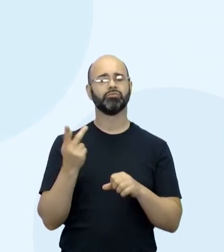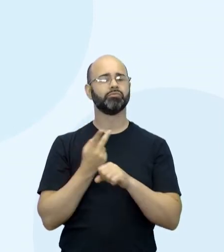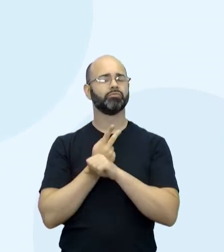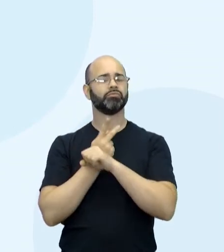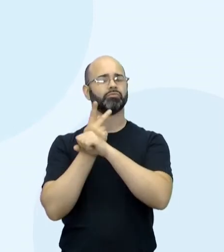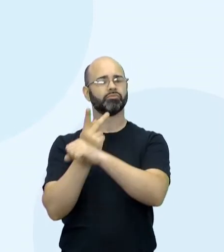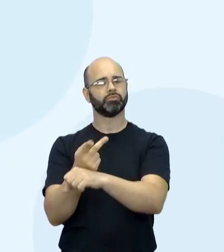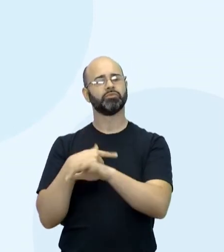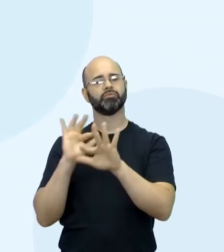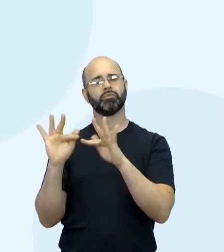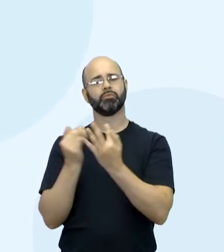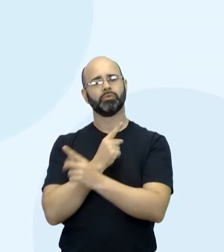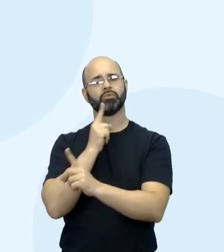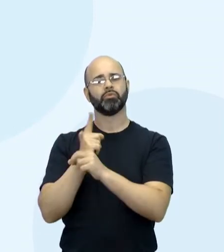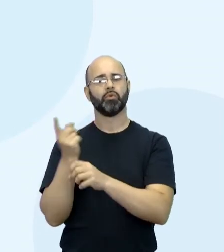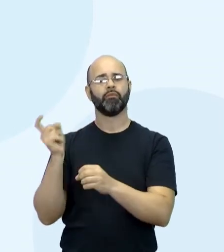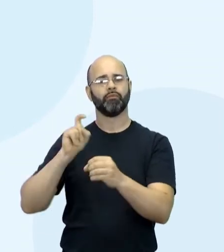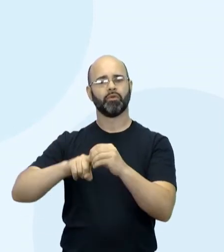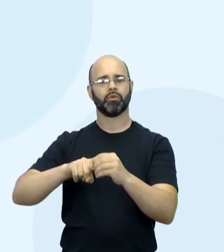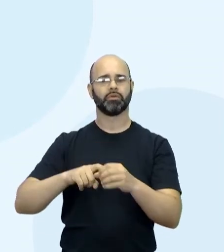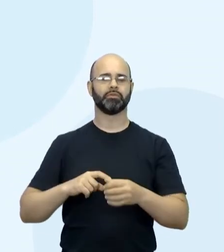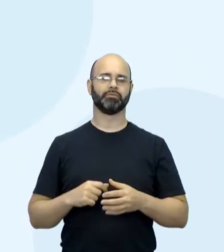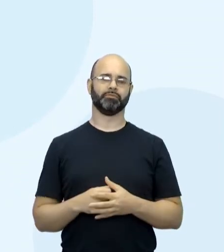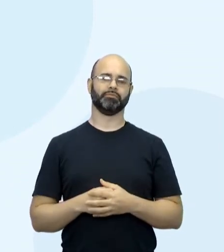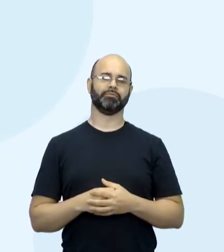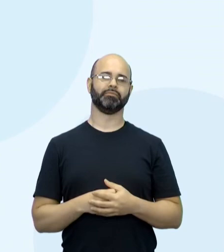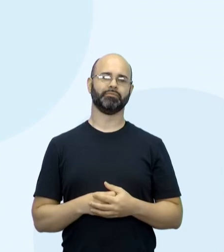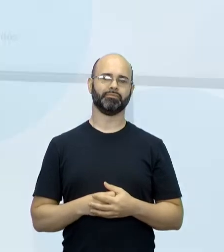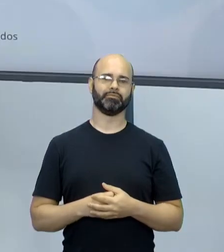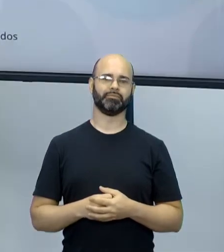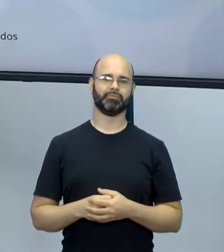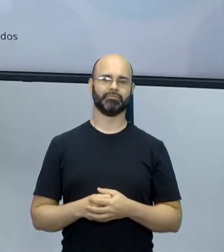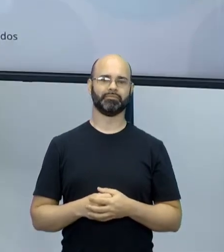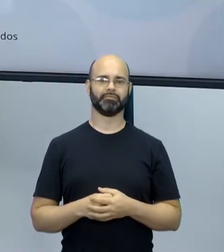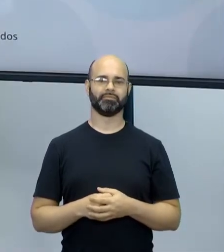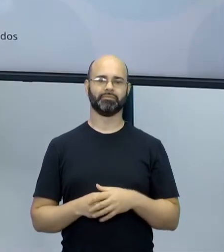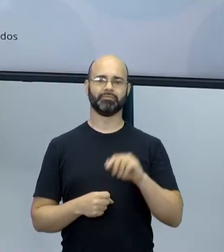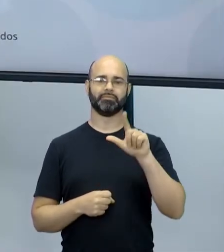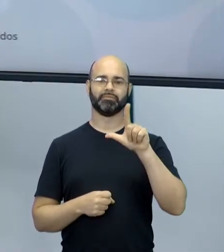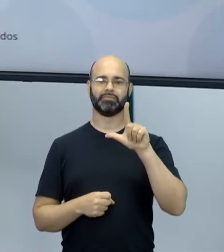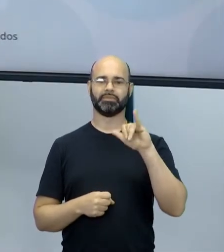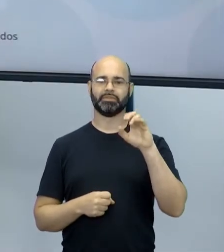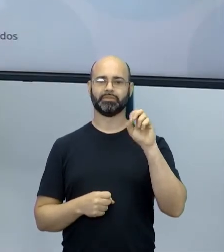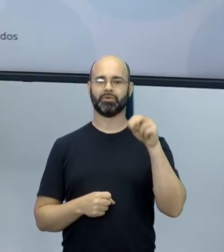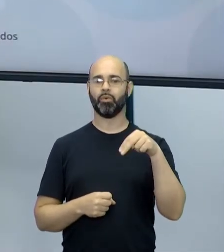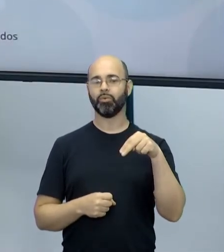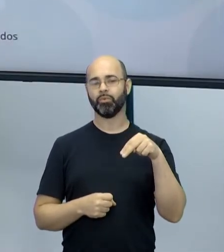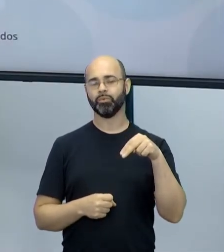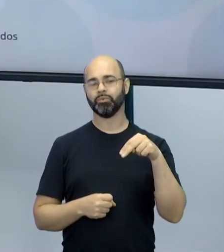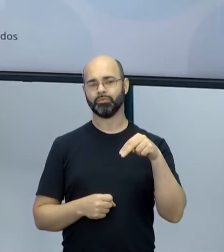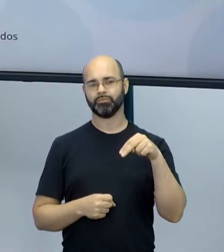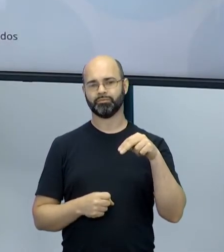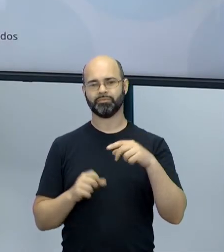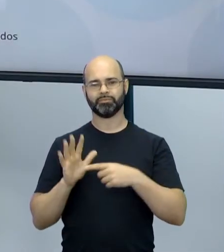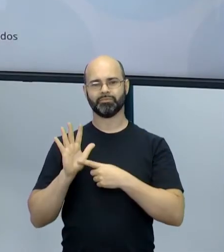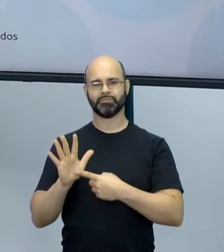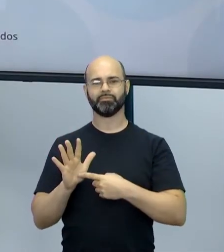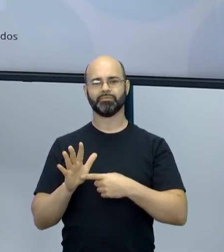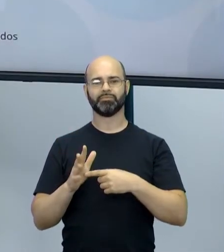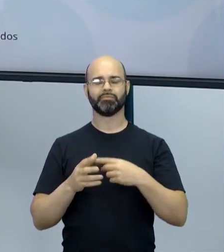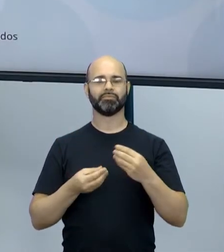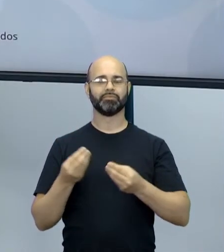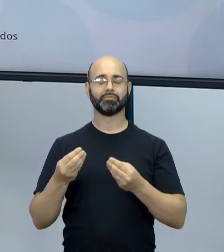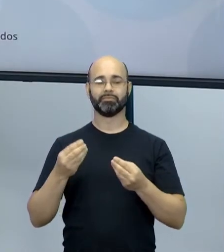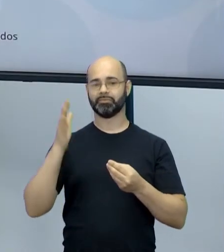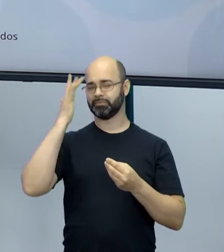de reencontrar sua família biológica. O que eu acho legal desse filme Leon, é que mostra a grandiosidade